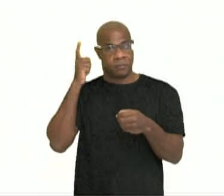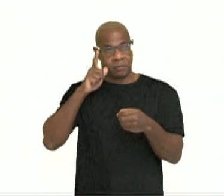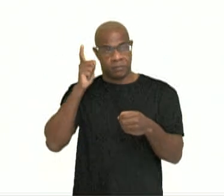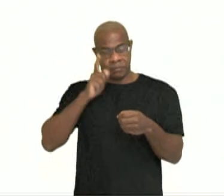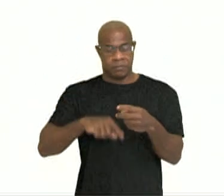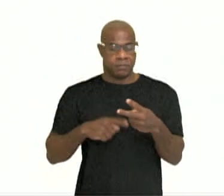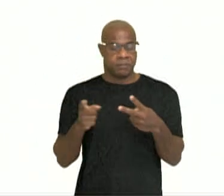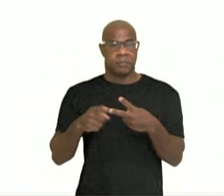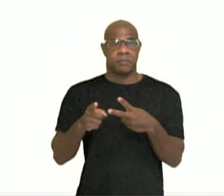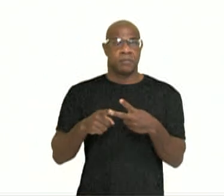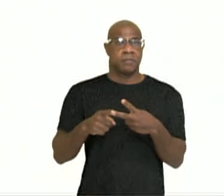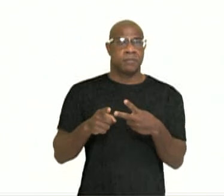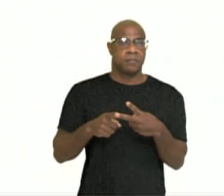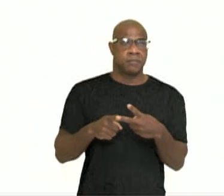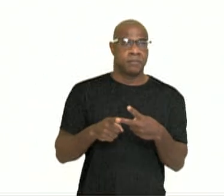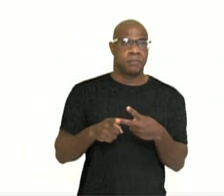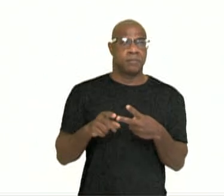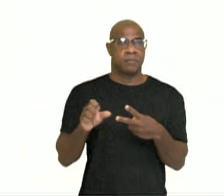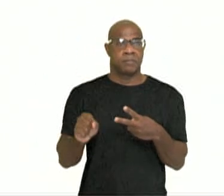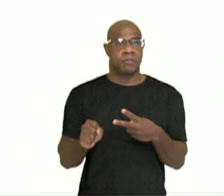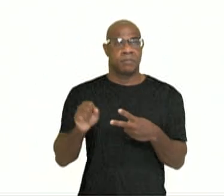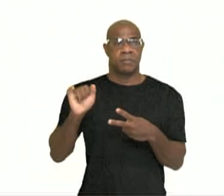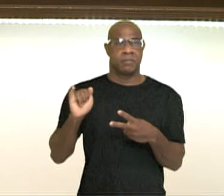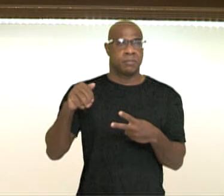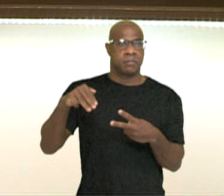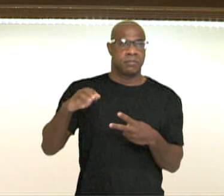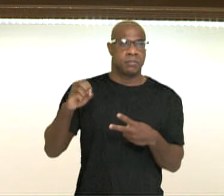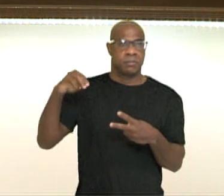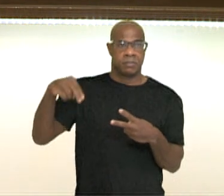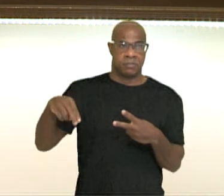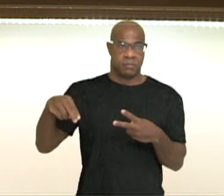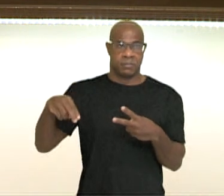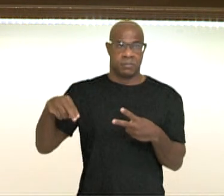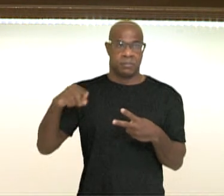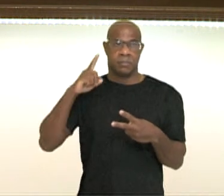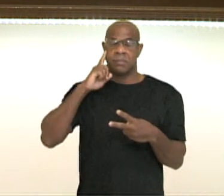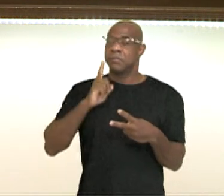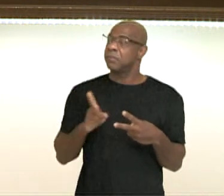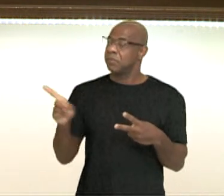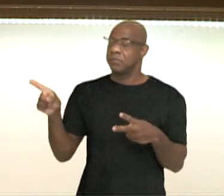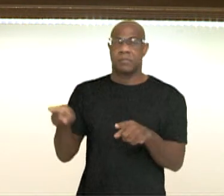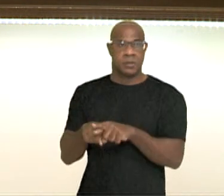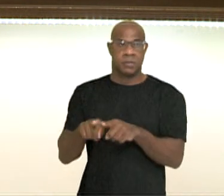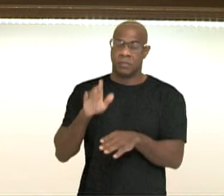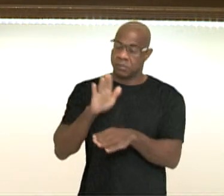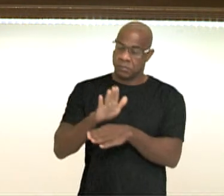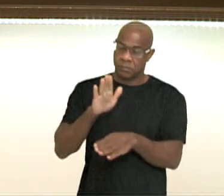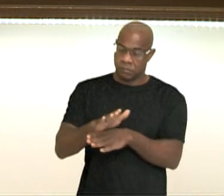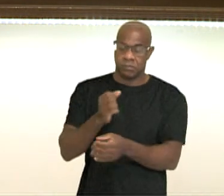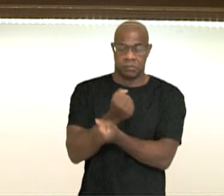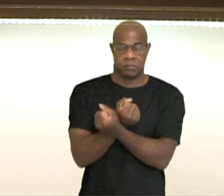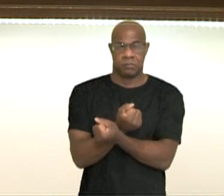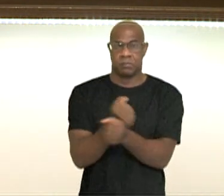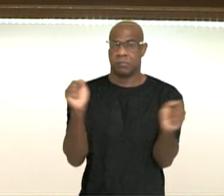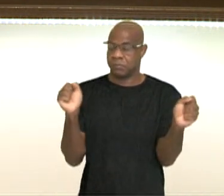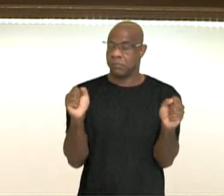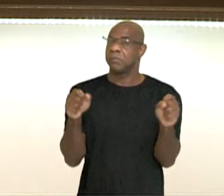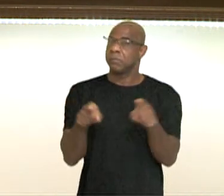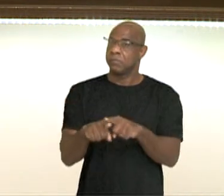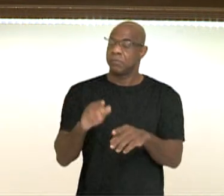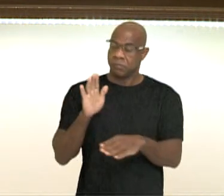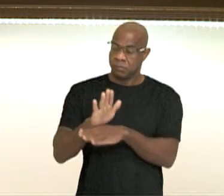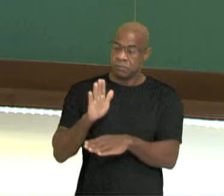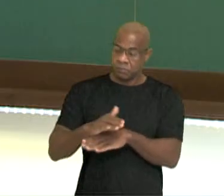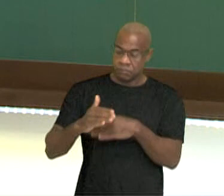foi um general, e junto com o seu exército, seu comandante, eles vão auxiliar no processo de libertação da independência do Peru e